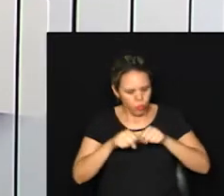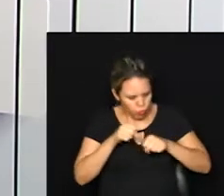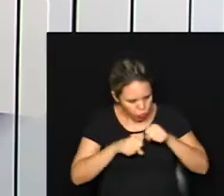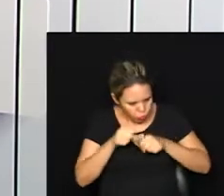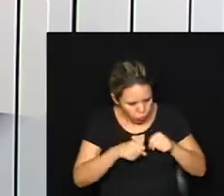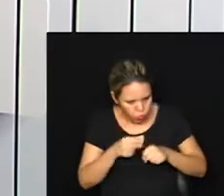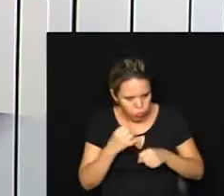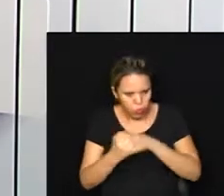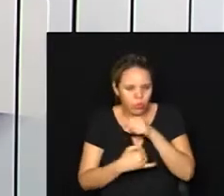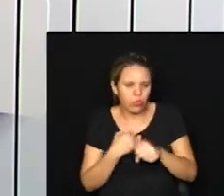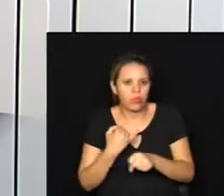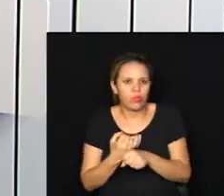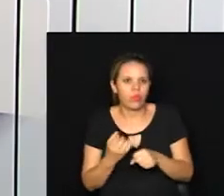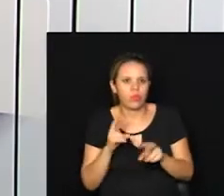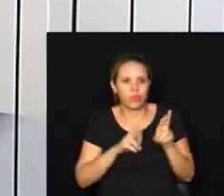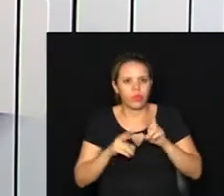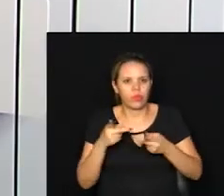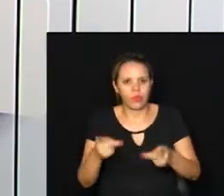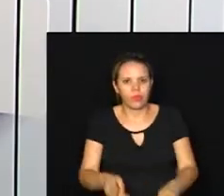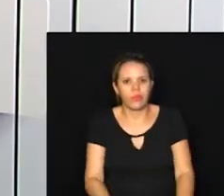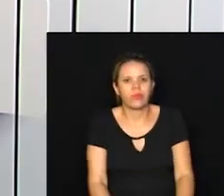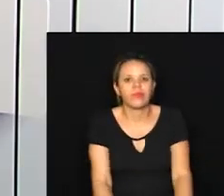virtual. Então, confira este convite.